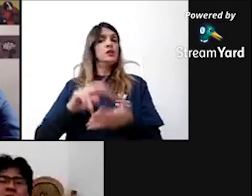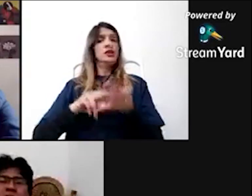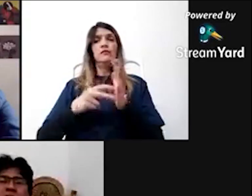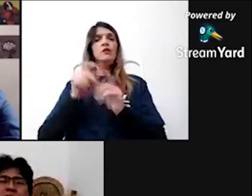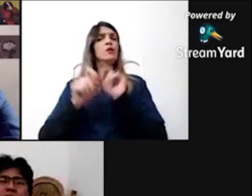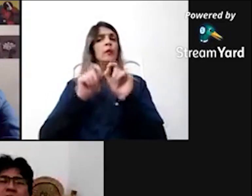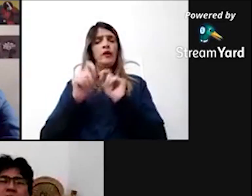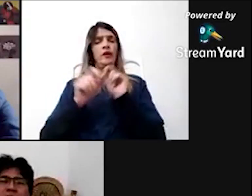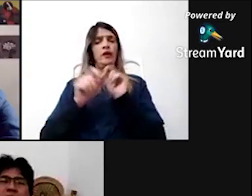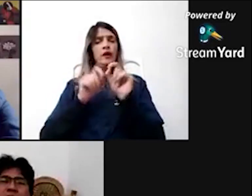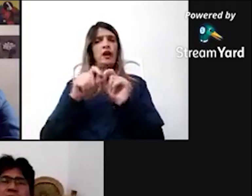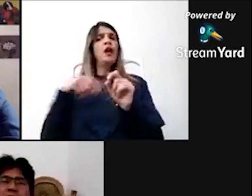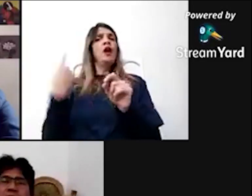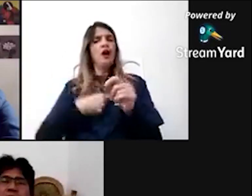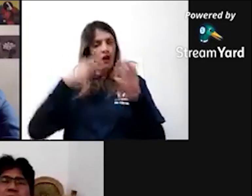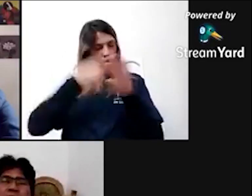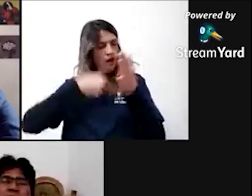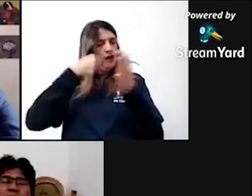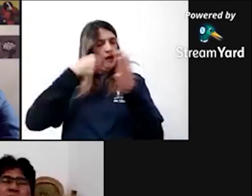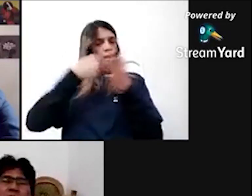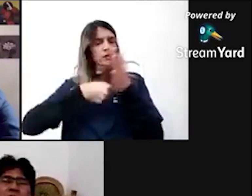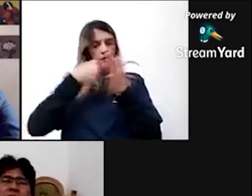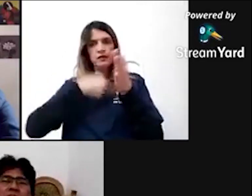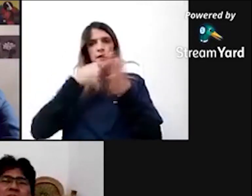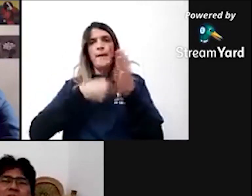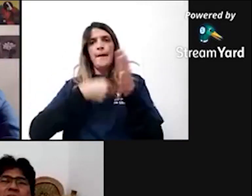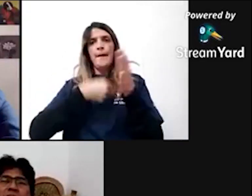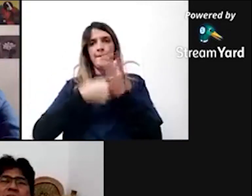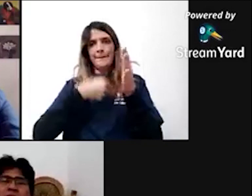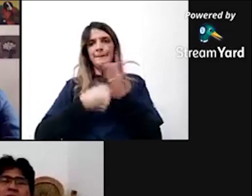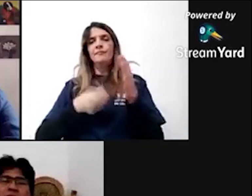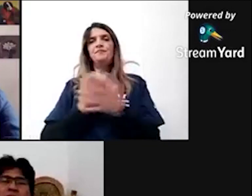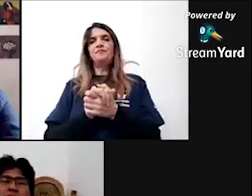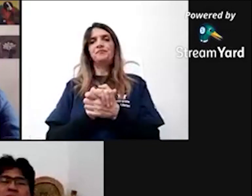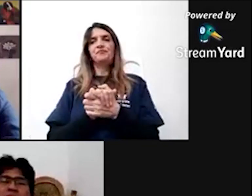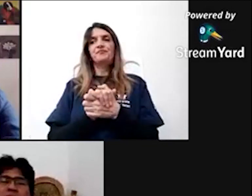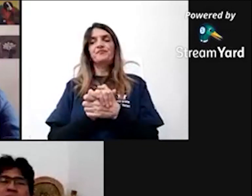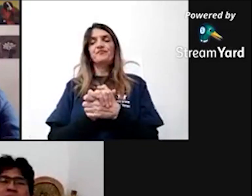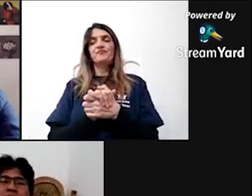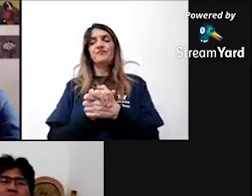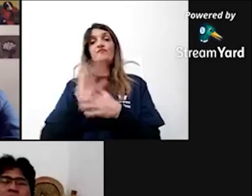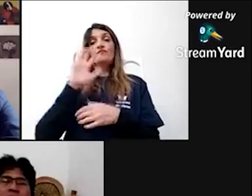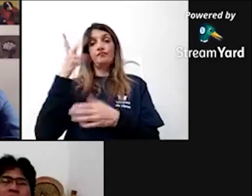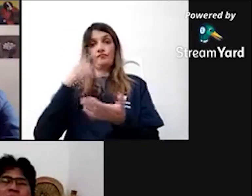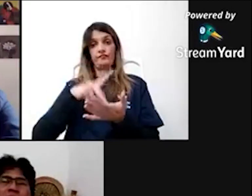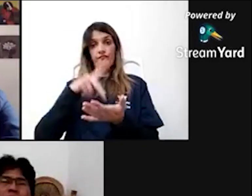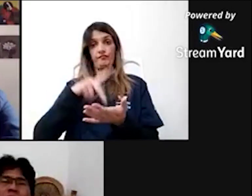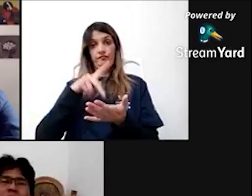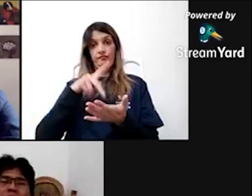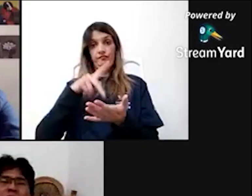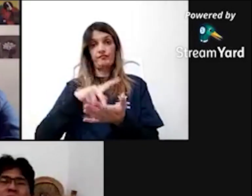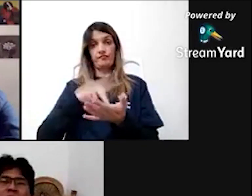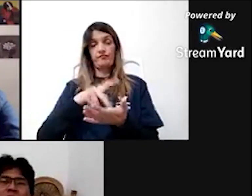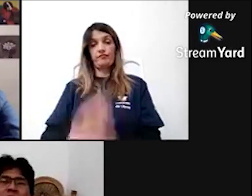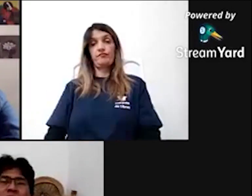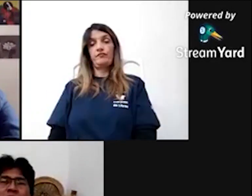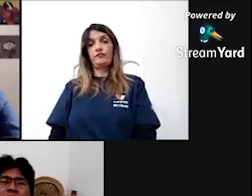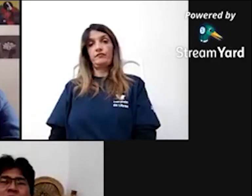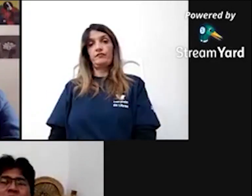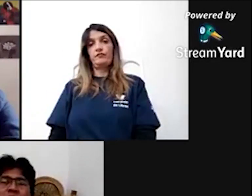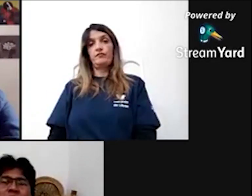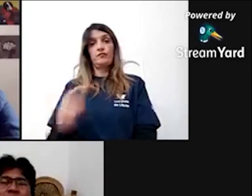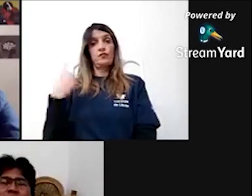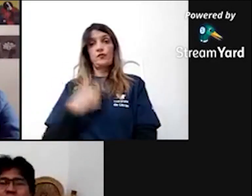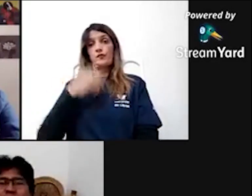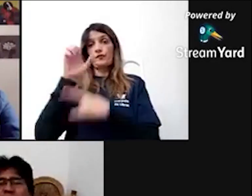gente lute, né, para que isso seja, seja de fato contemplado pelo nosso Estado, que tem